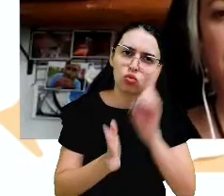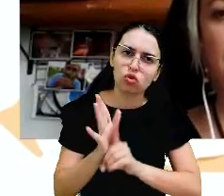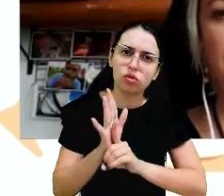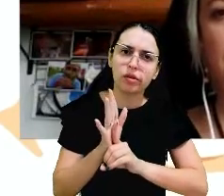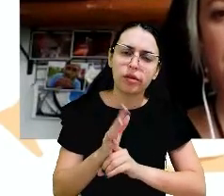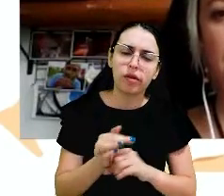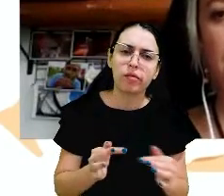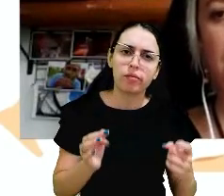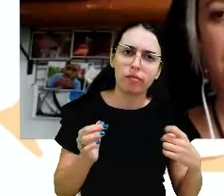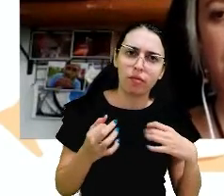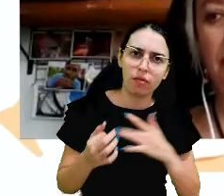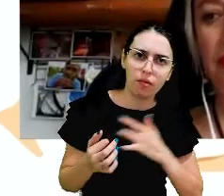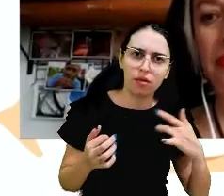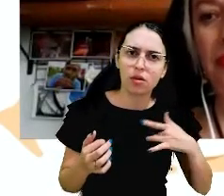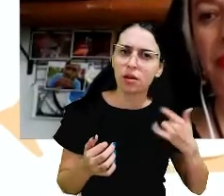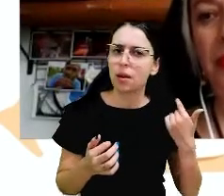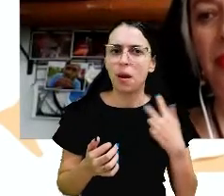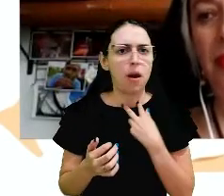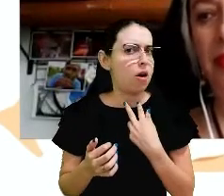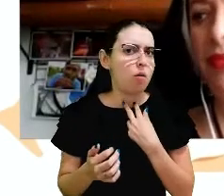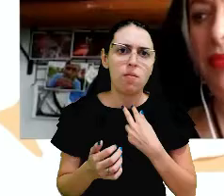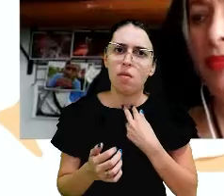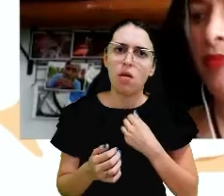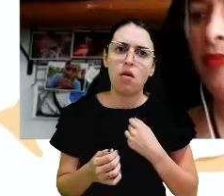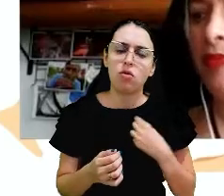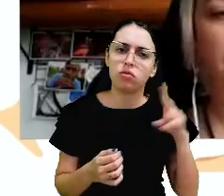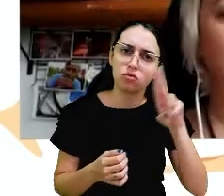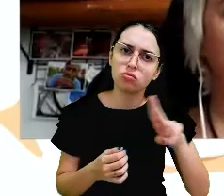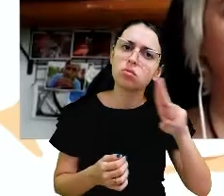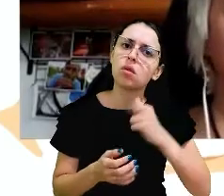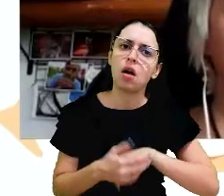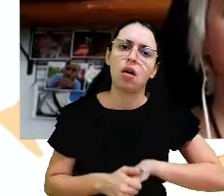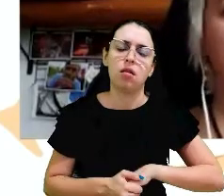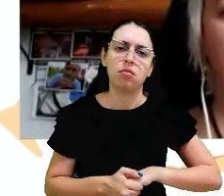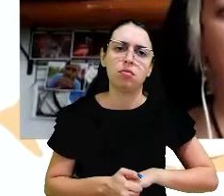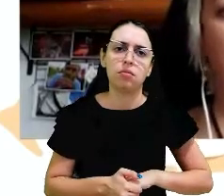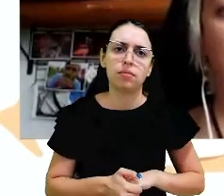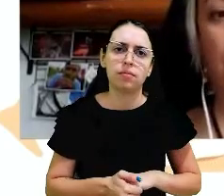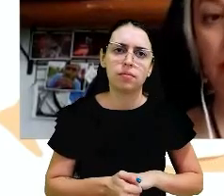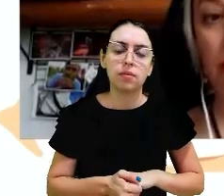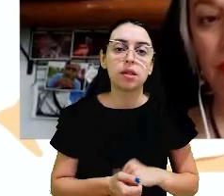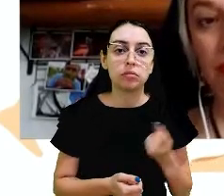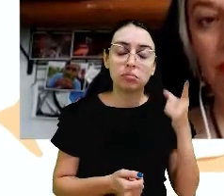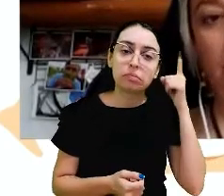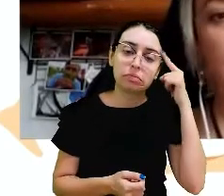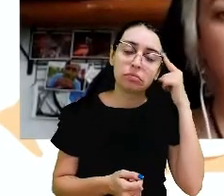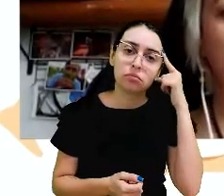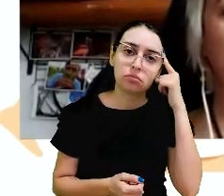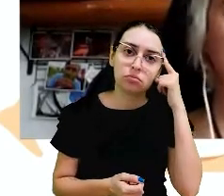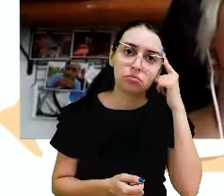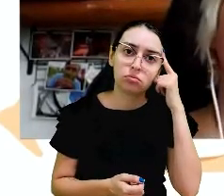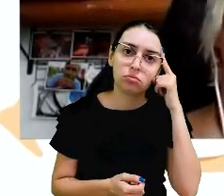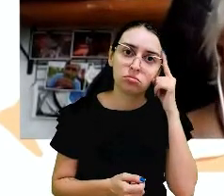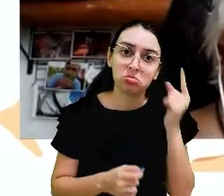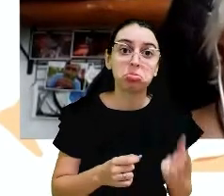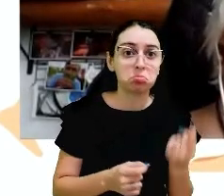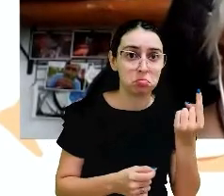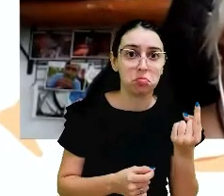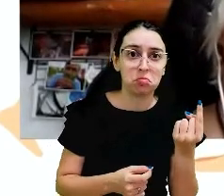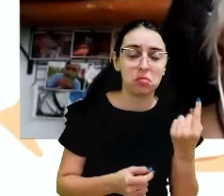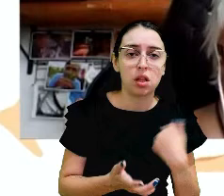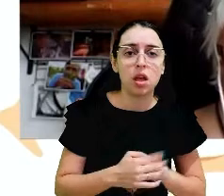Saúde. Portanto, ela não poderia ter sido realizada. Né? E é interessante que, se por um lado